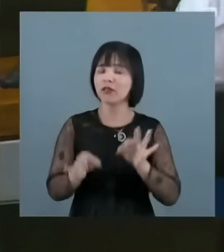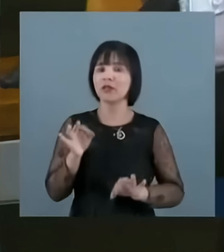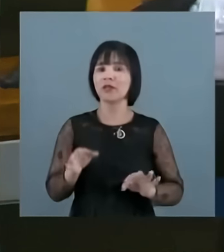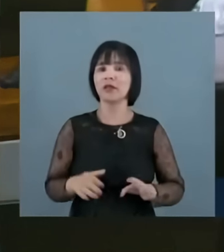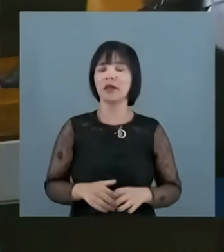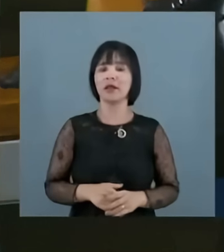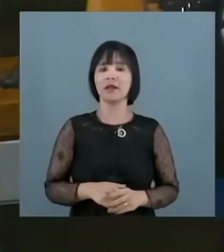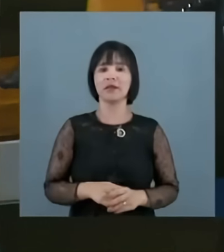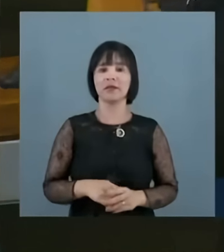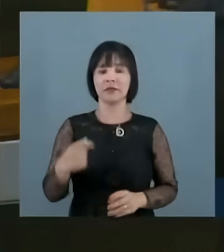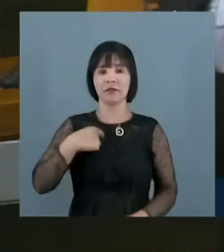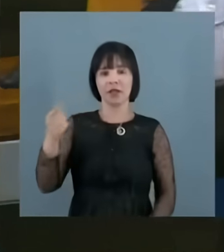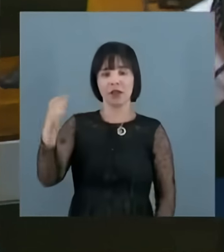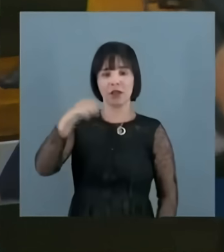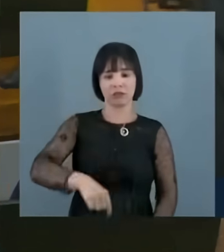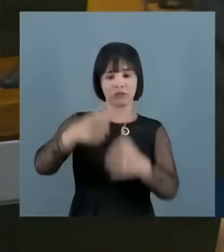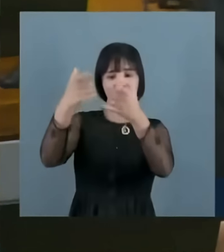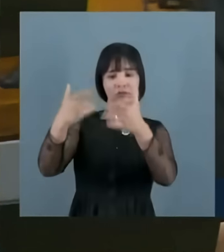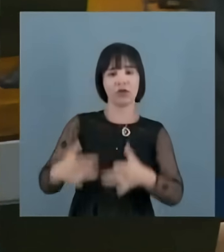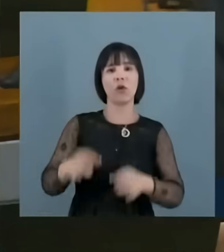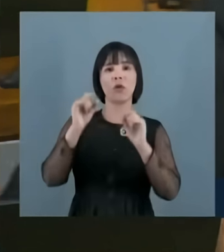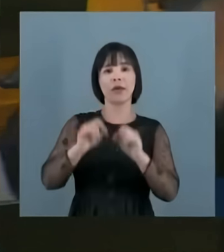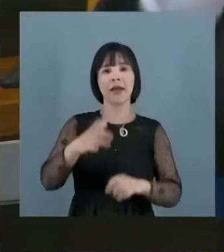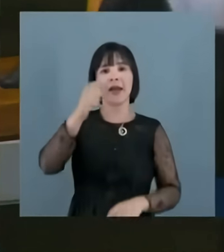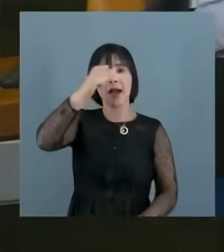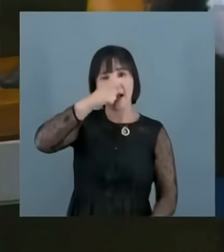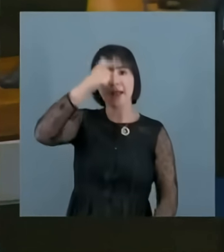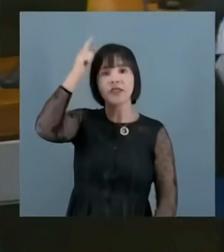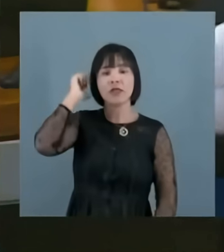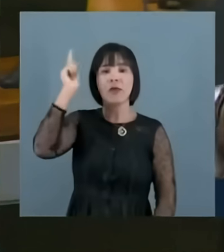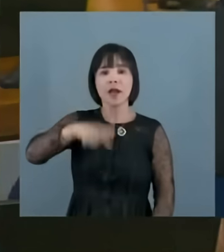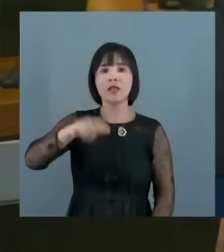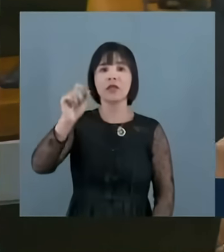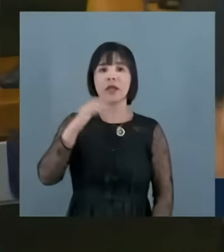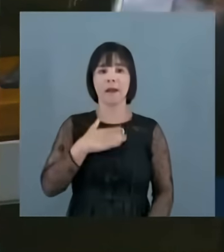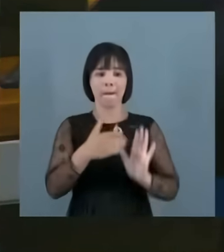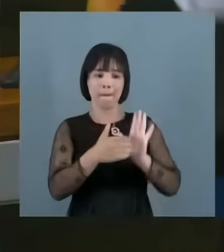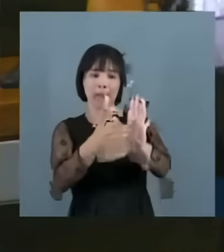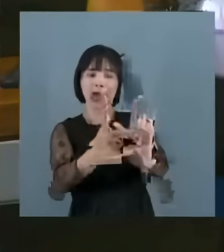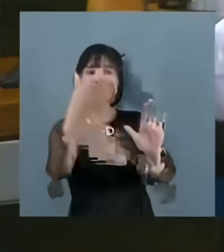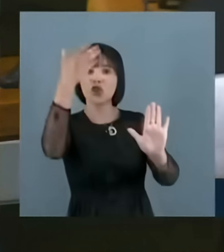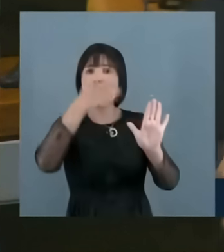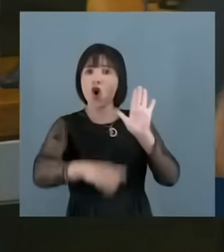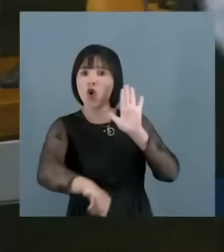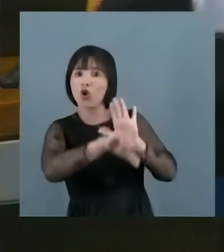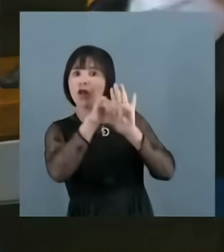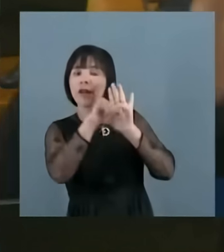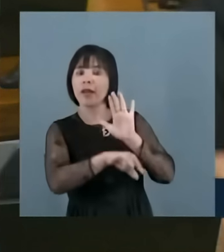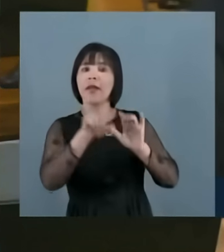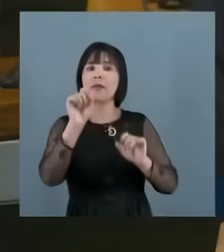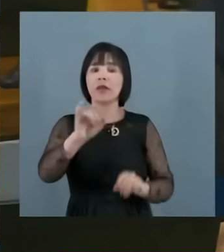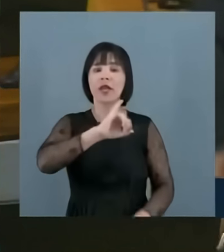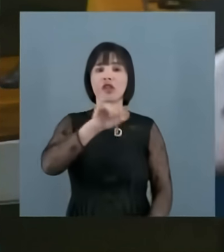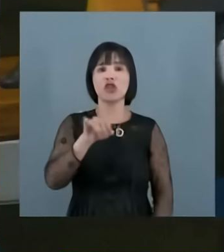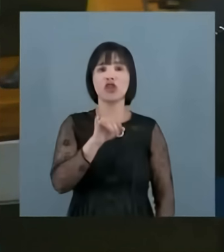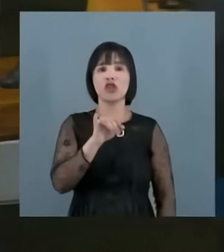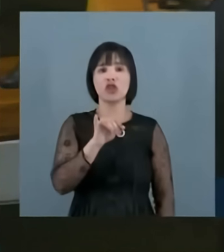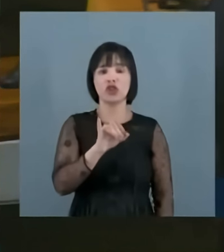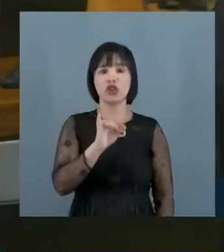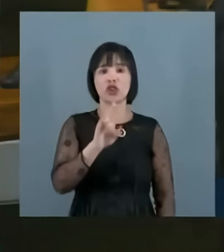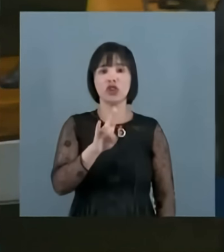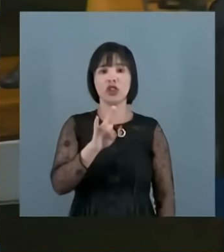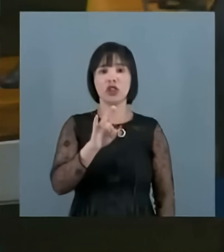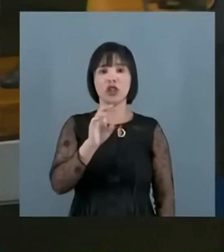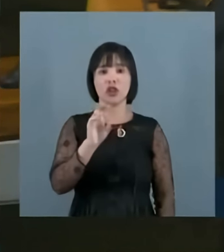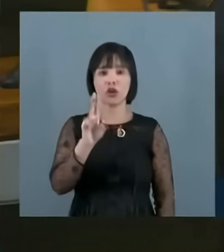Aqui, quando eu especifico Alexandre de Moraes, porque eu mostro os crimes que ele comete, Gilmar Mendes, todos eles, eu não estou